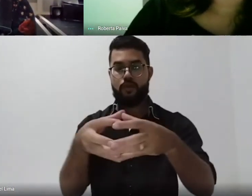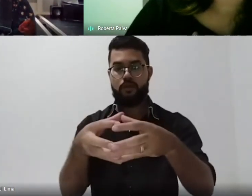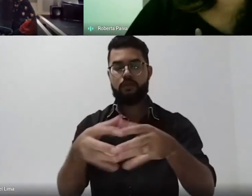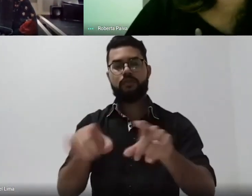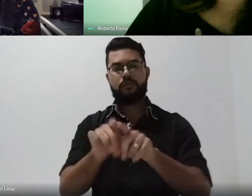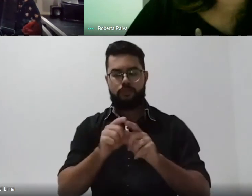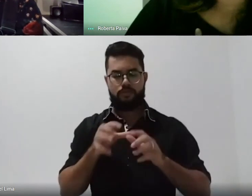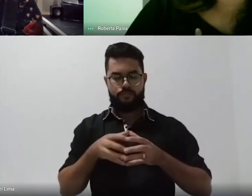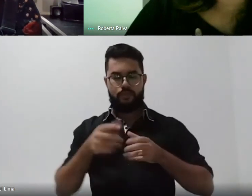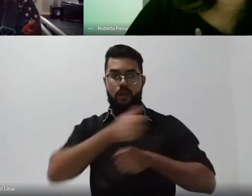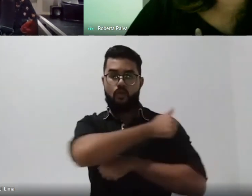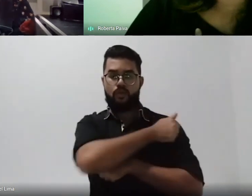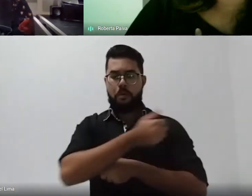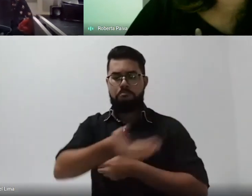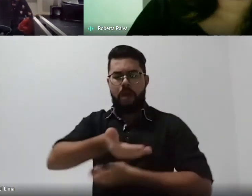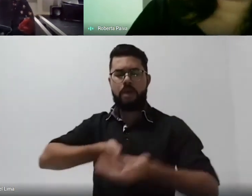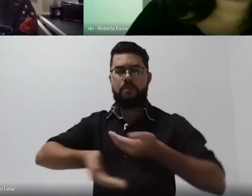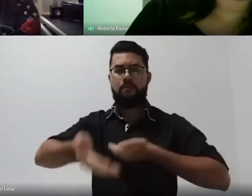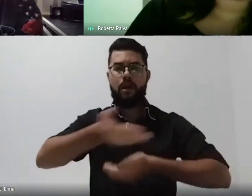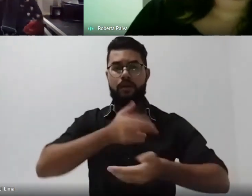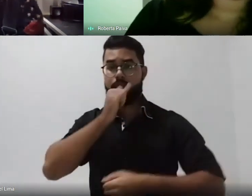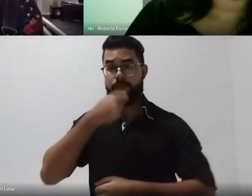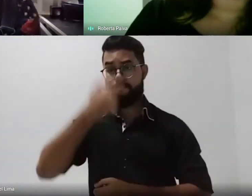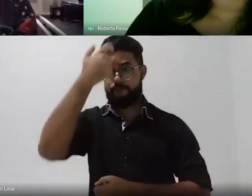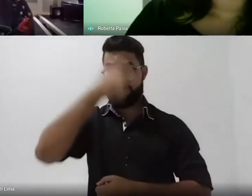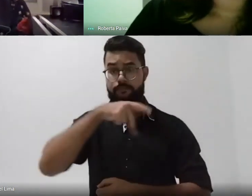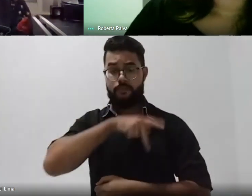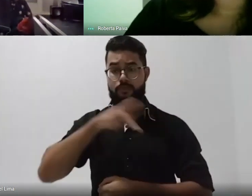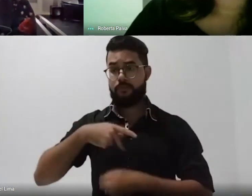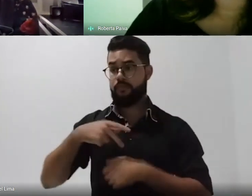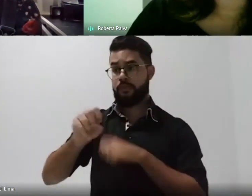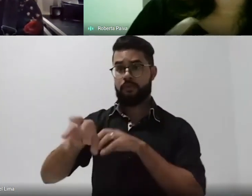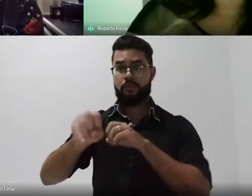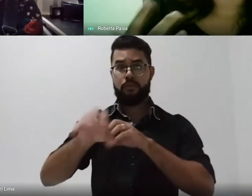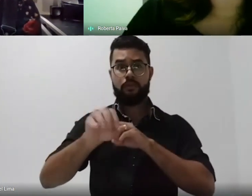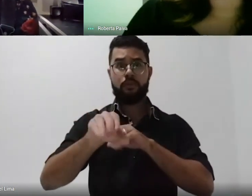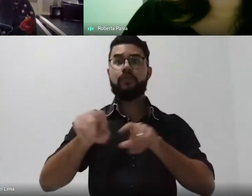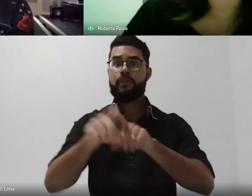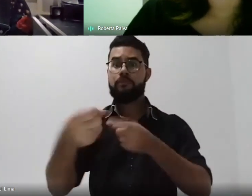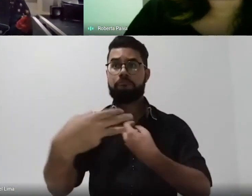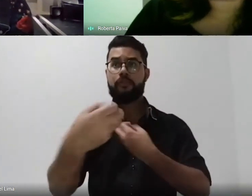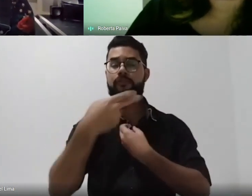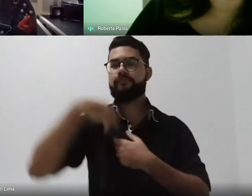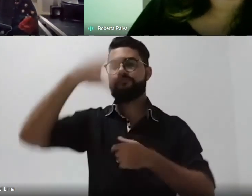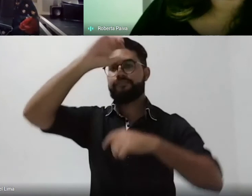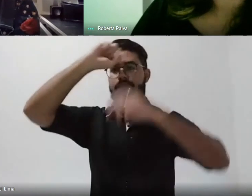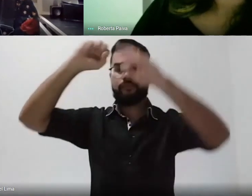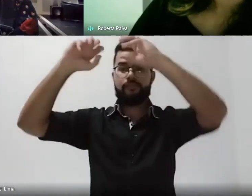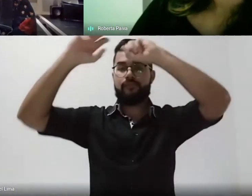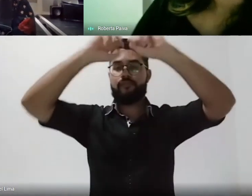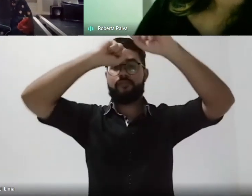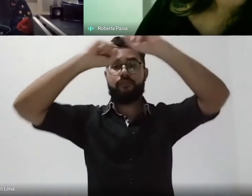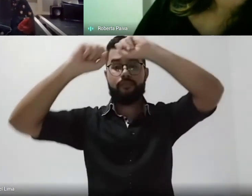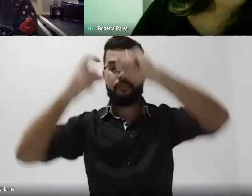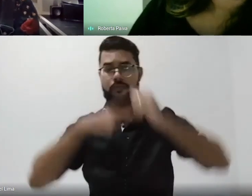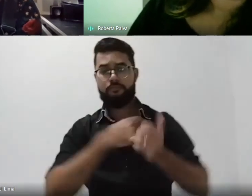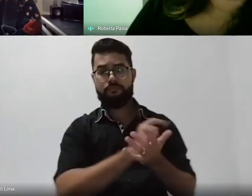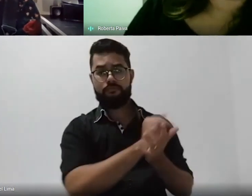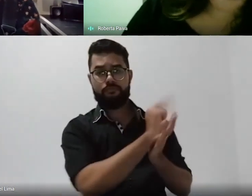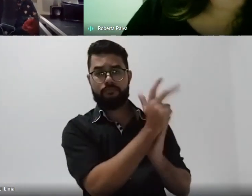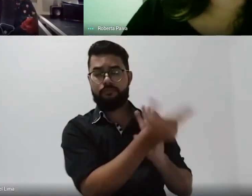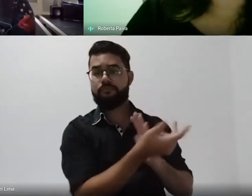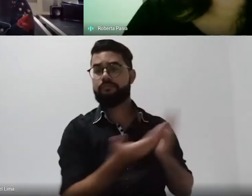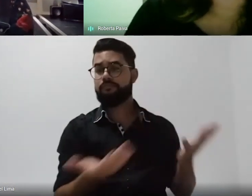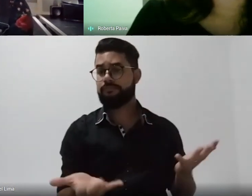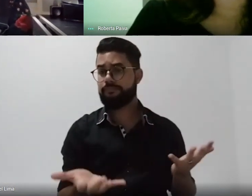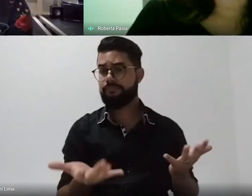como professora, ensinando e assim vice-versa. Então, quantas coisas a gente já não aprendeu, quantos saberes tradicionais